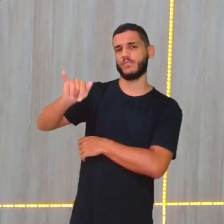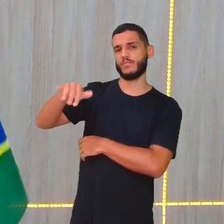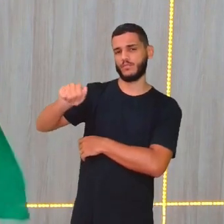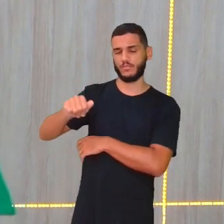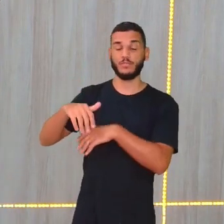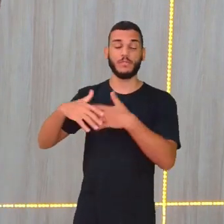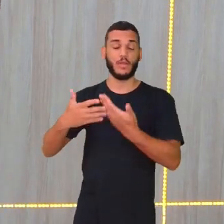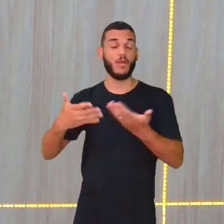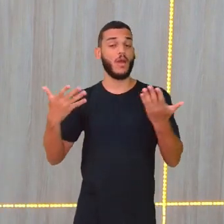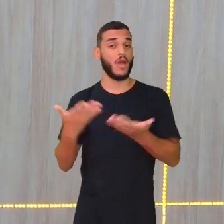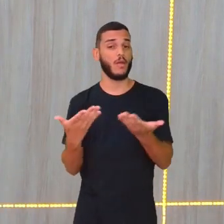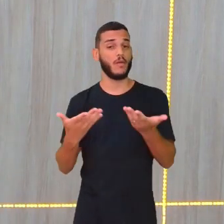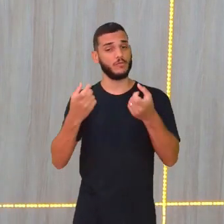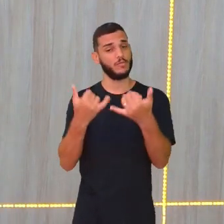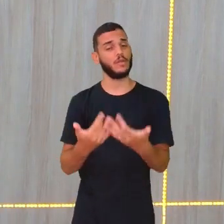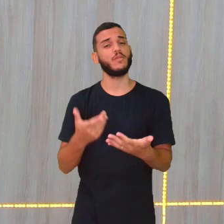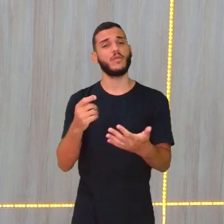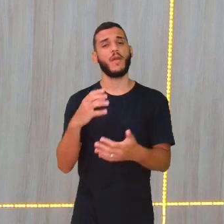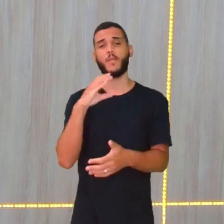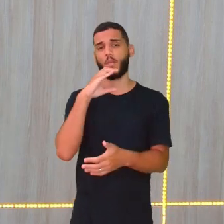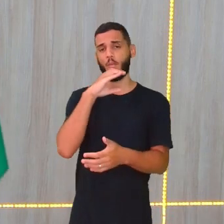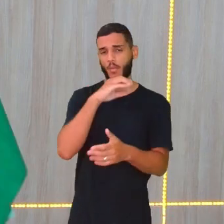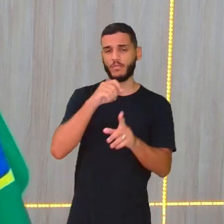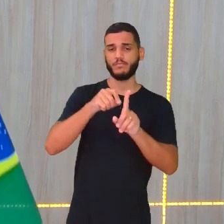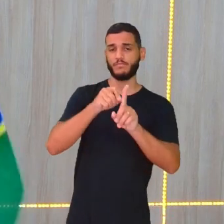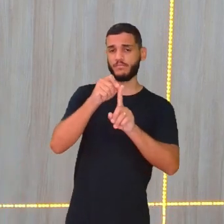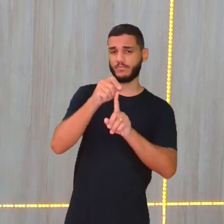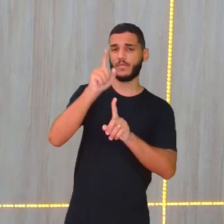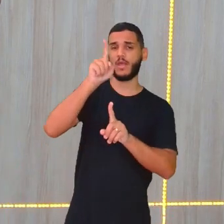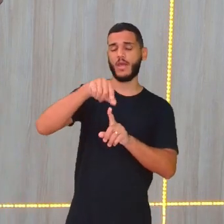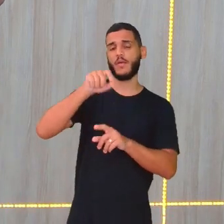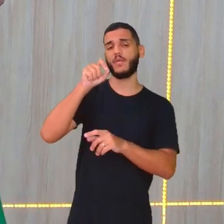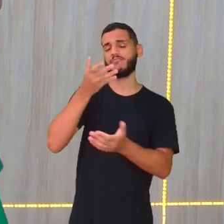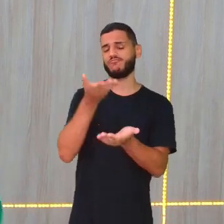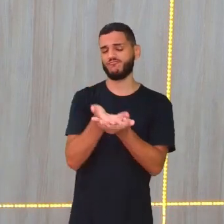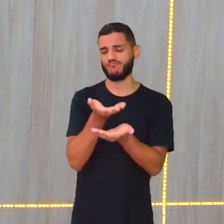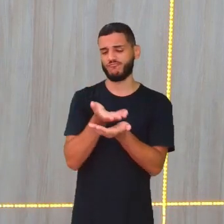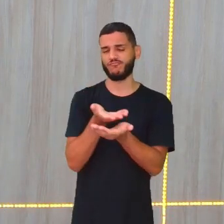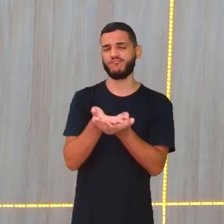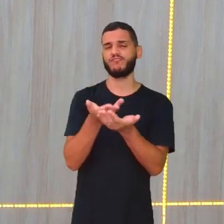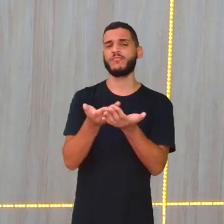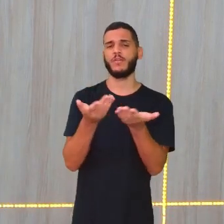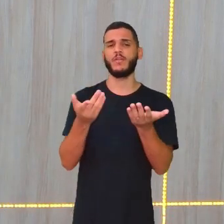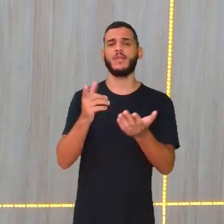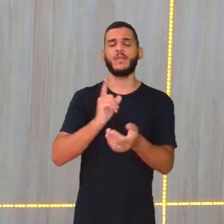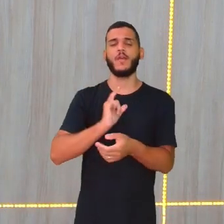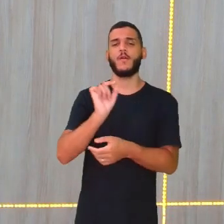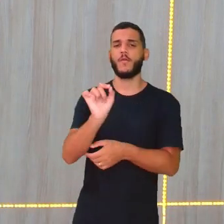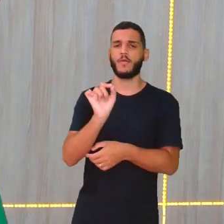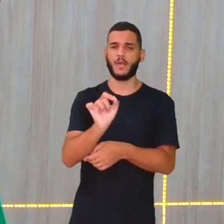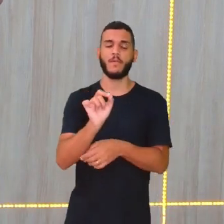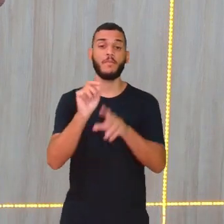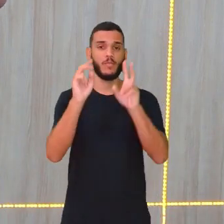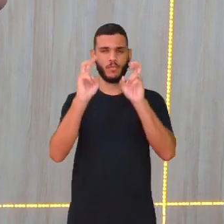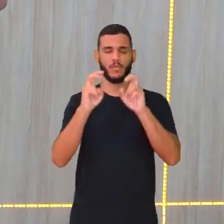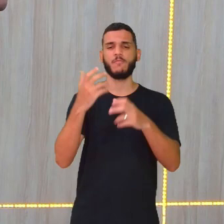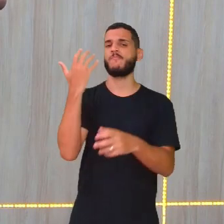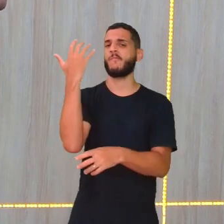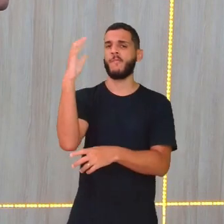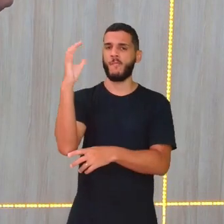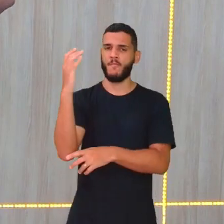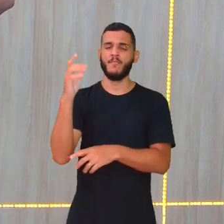agora eu já estou dizendo que o calor e a temperatura são estudados, né? A partir aí desse tema